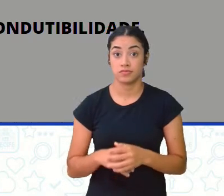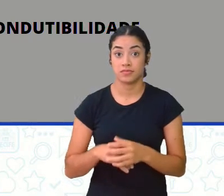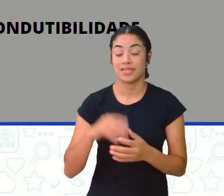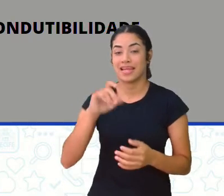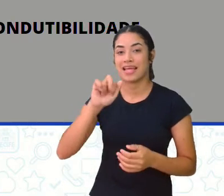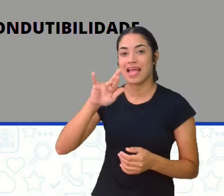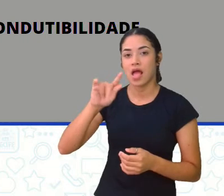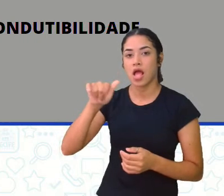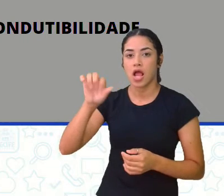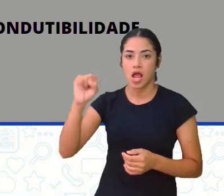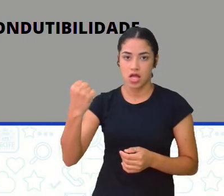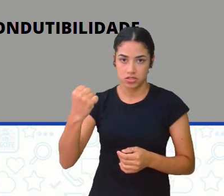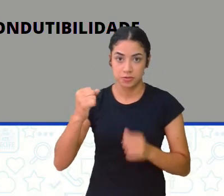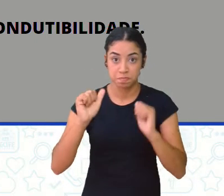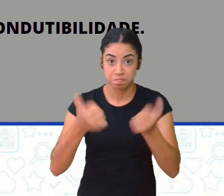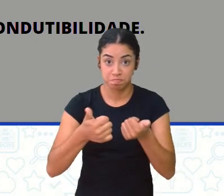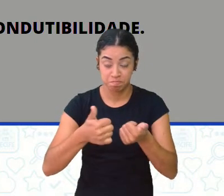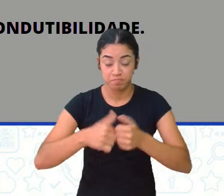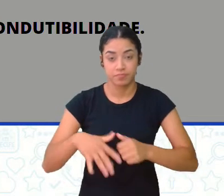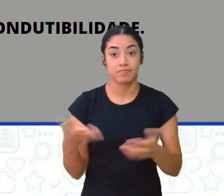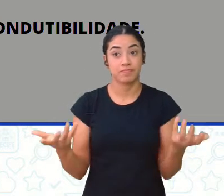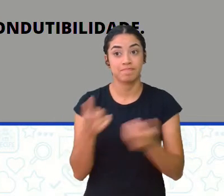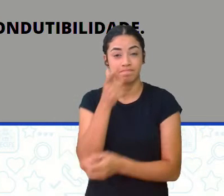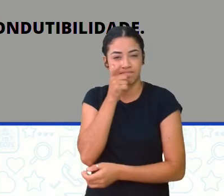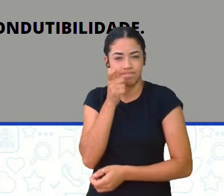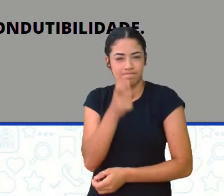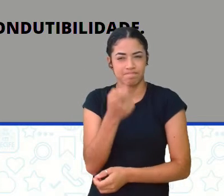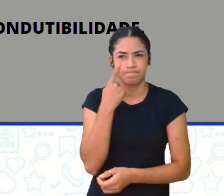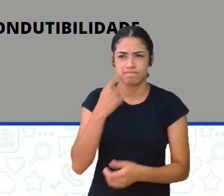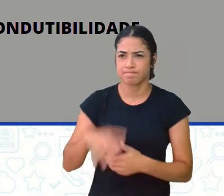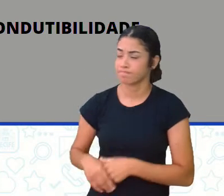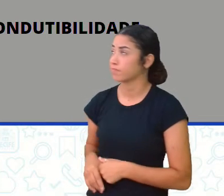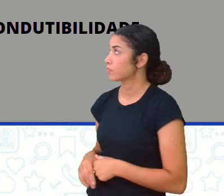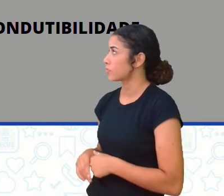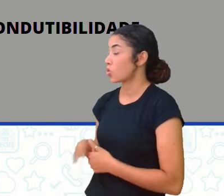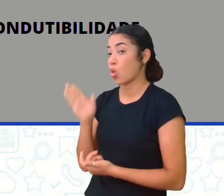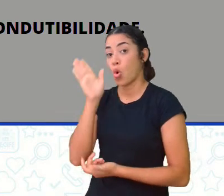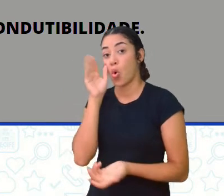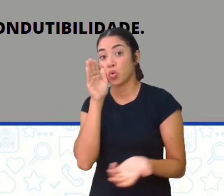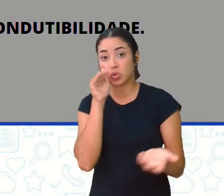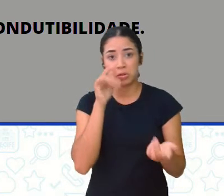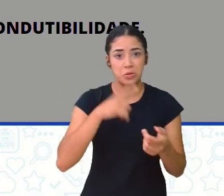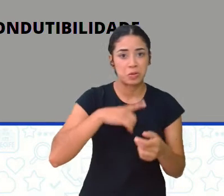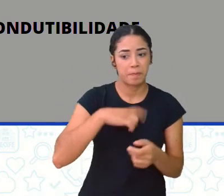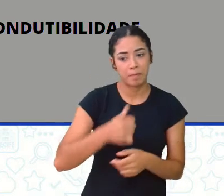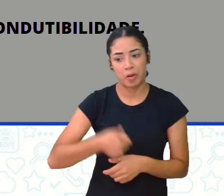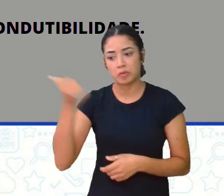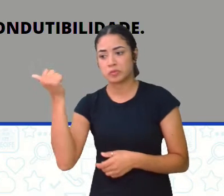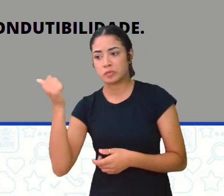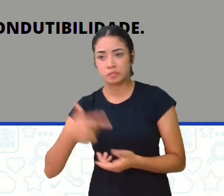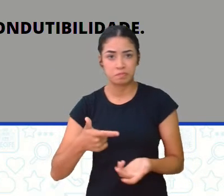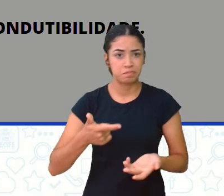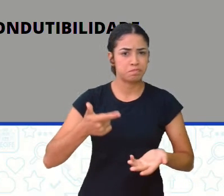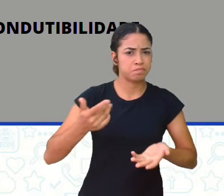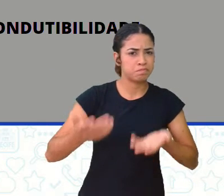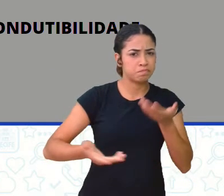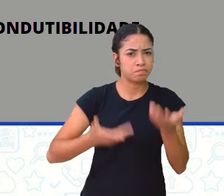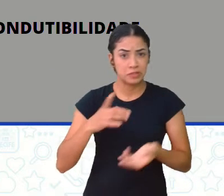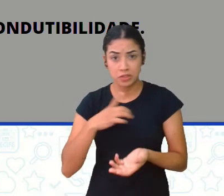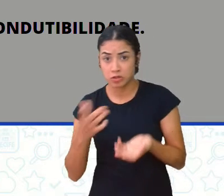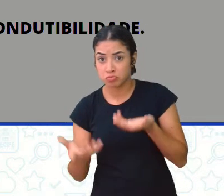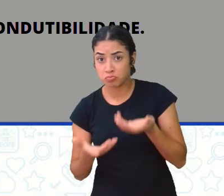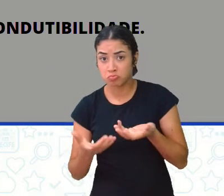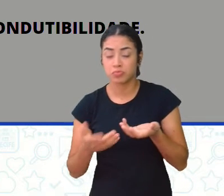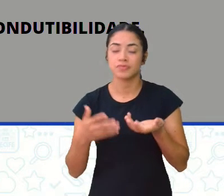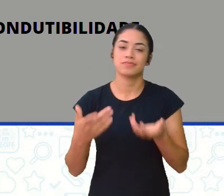elétricas. E aqui a curiosidade. Como eu disse para vocês, será que tem um mais do que o outro? Olha, curiosidade. O